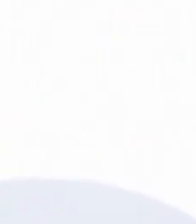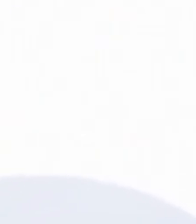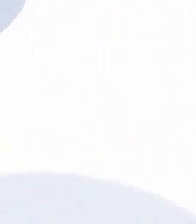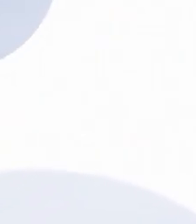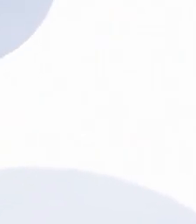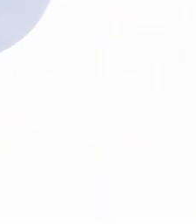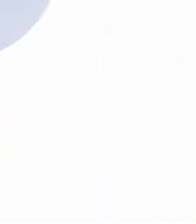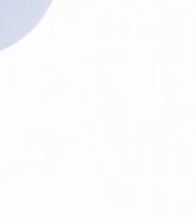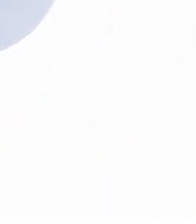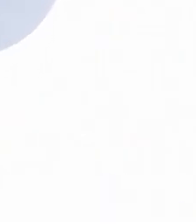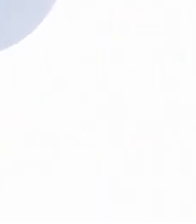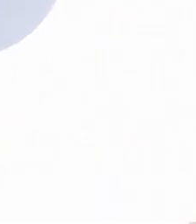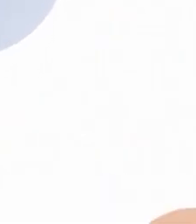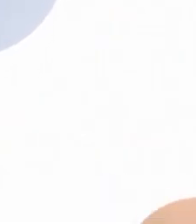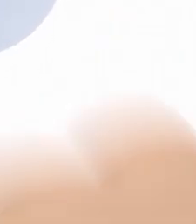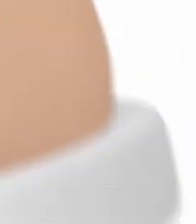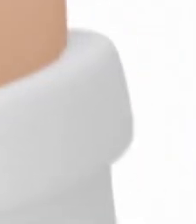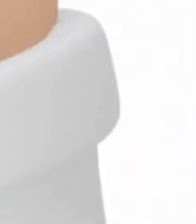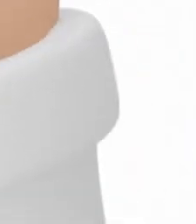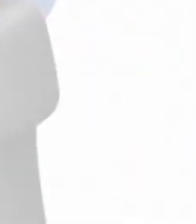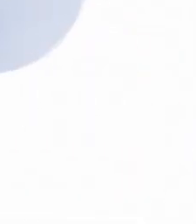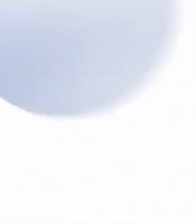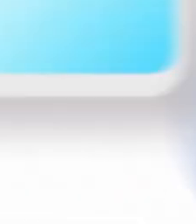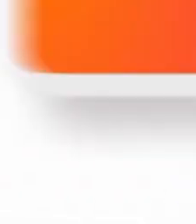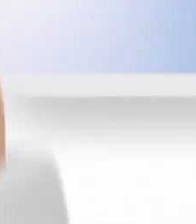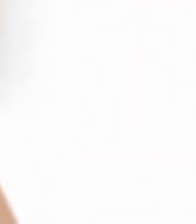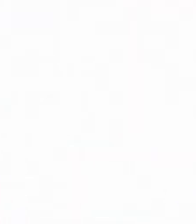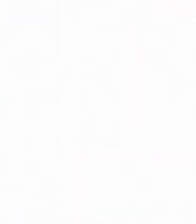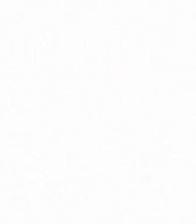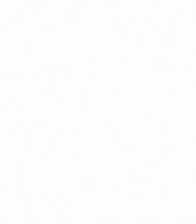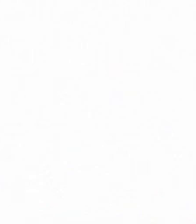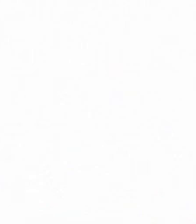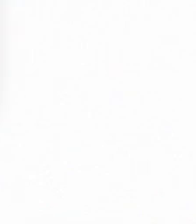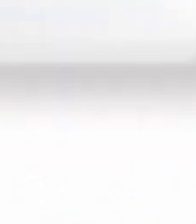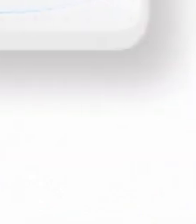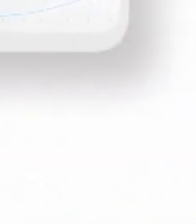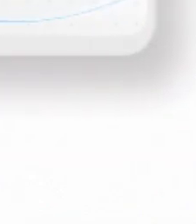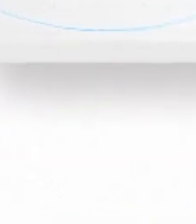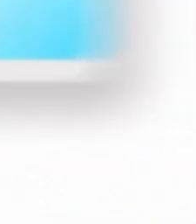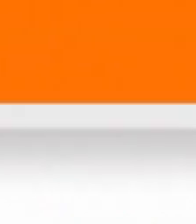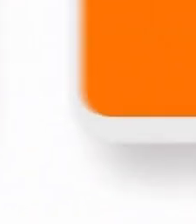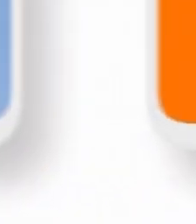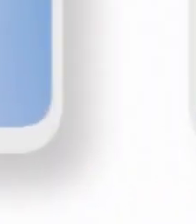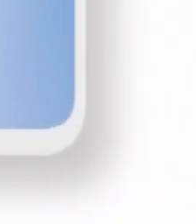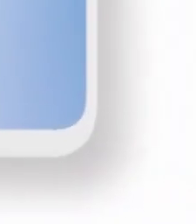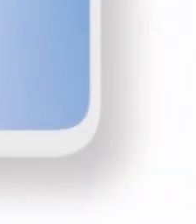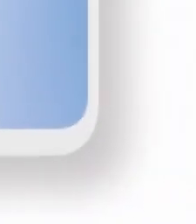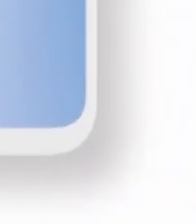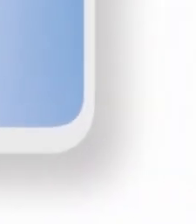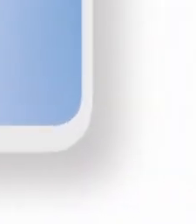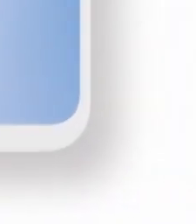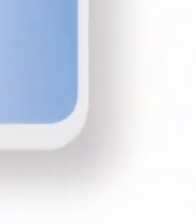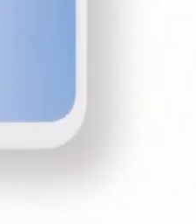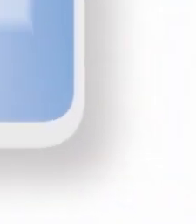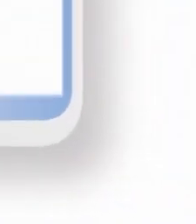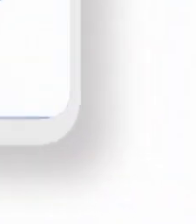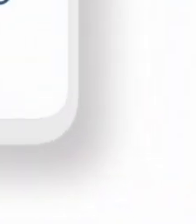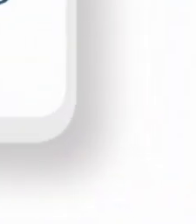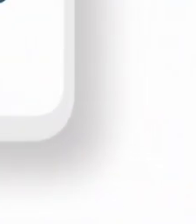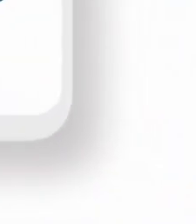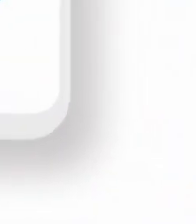novo aplicativo da UESB FM. São 24 horas da melhor programação musical, cultural